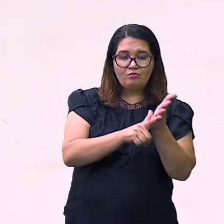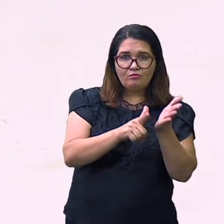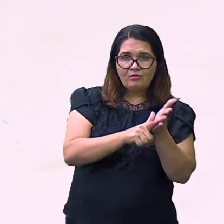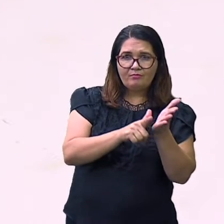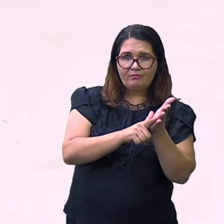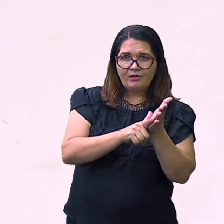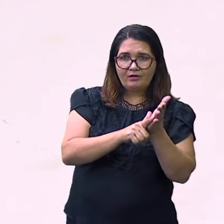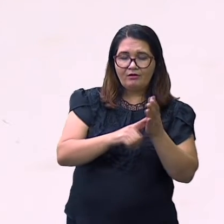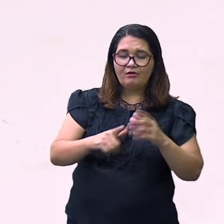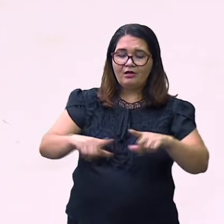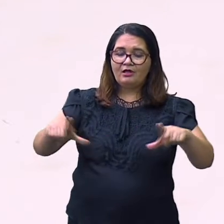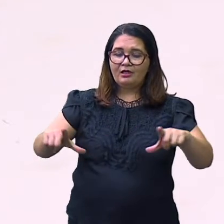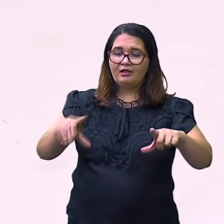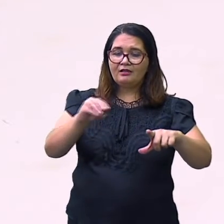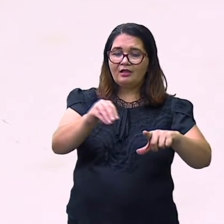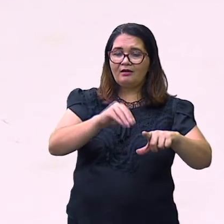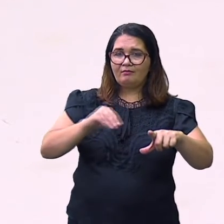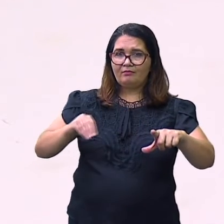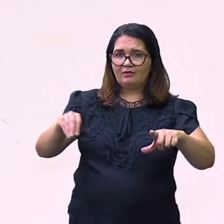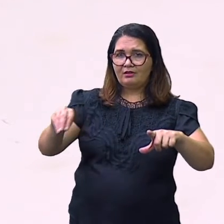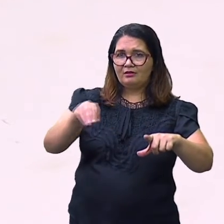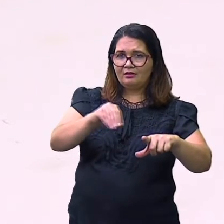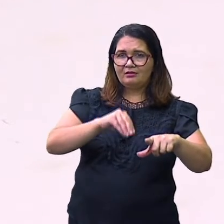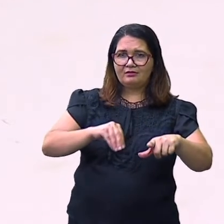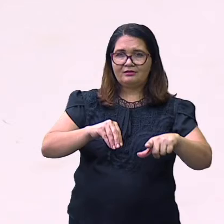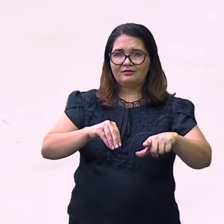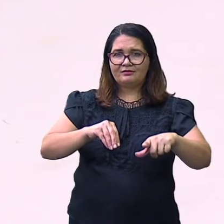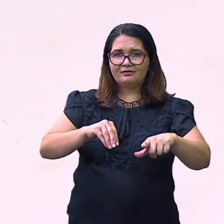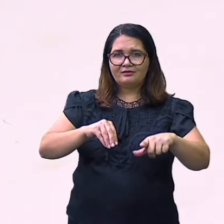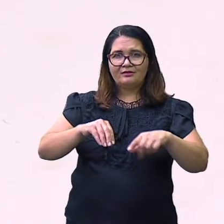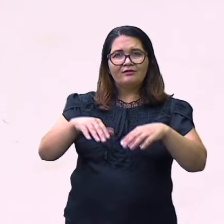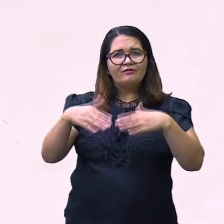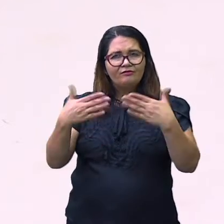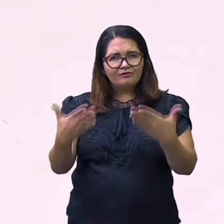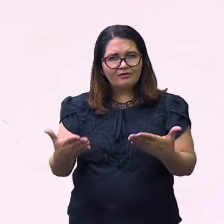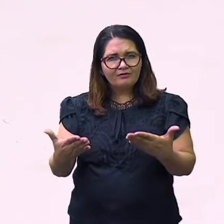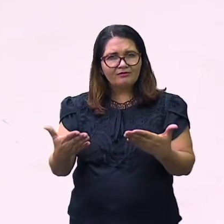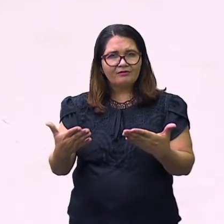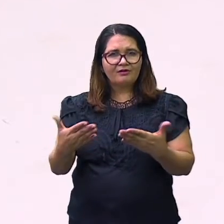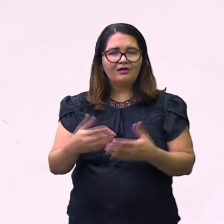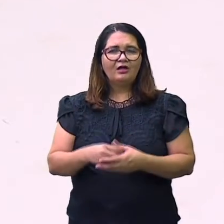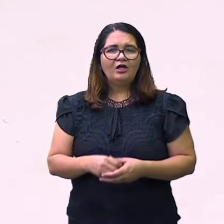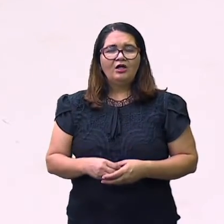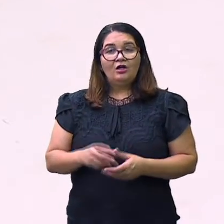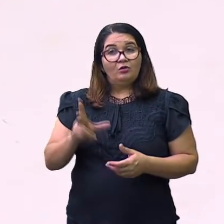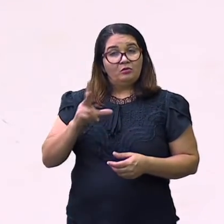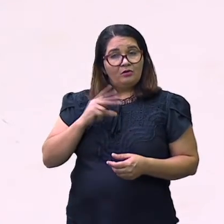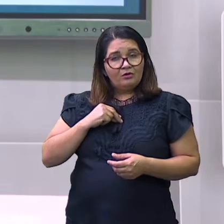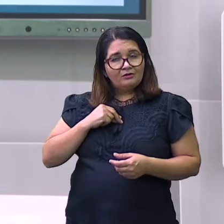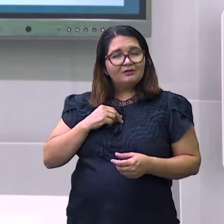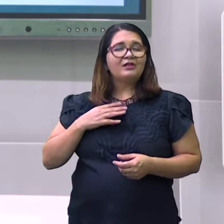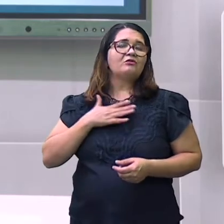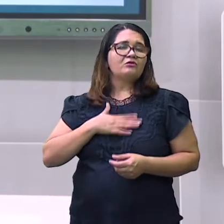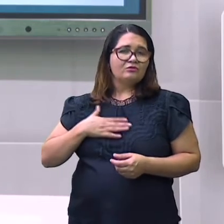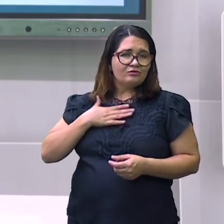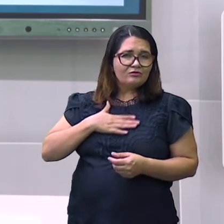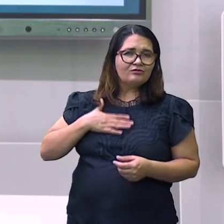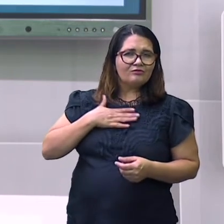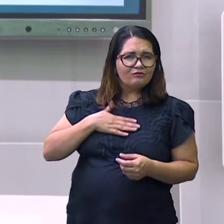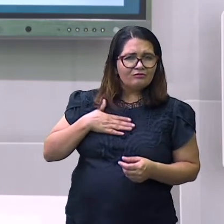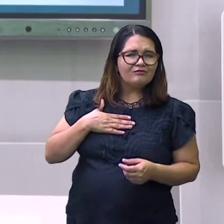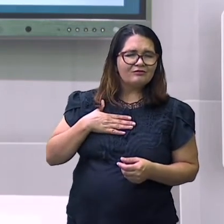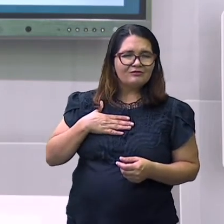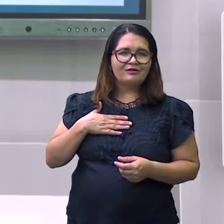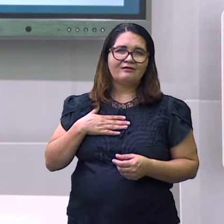de mitocôndrias lá dentro da minha célula. É todo um trabalho. Nossa, é gostoso de fazer e a gente